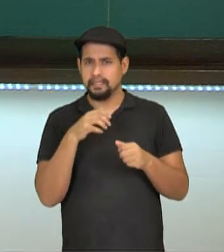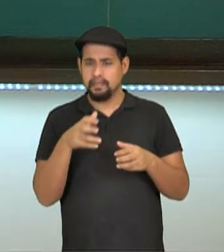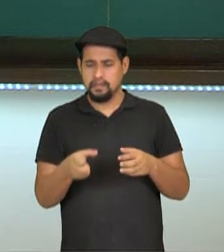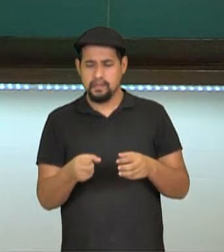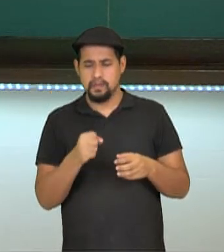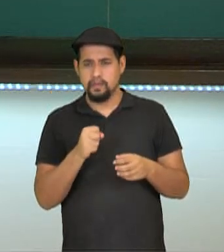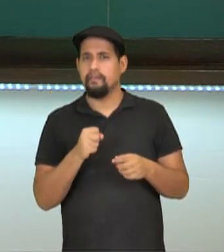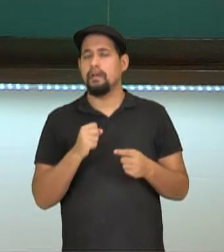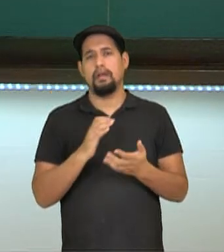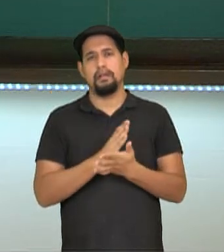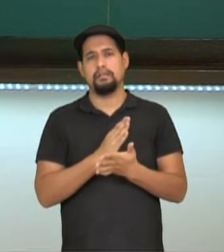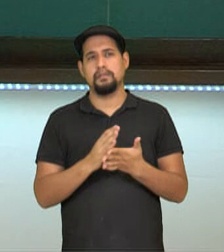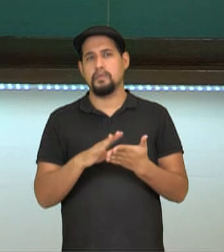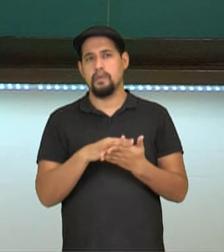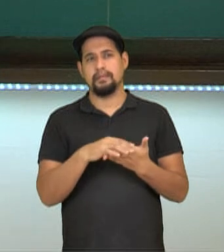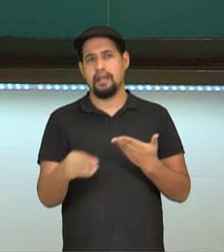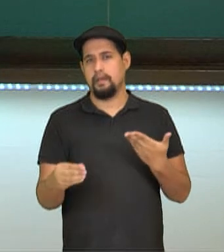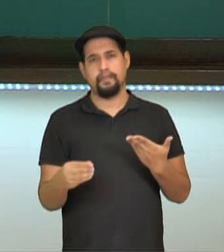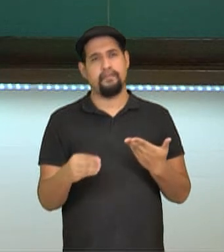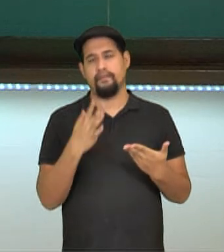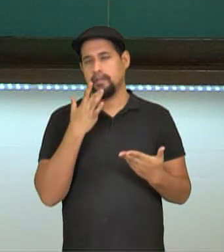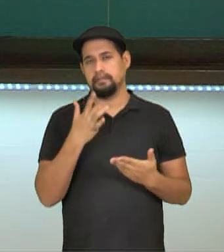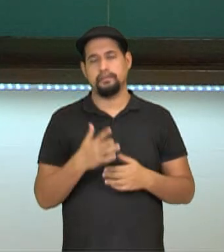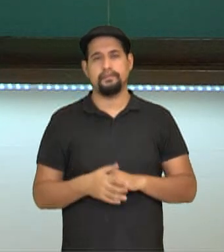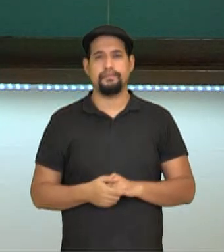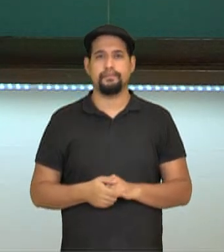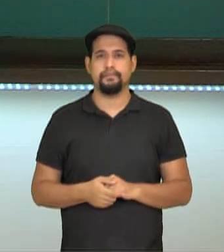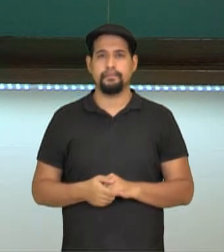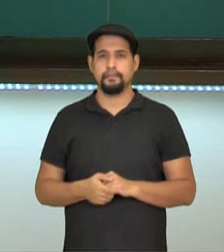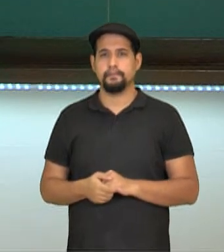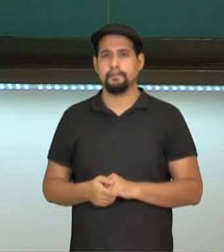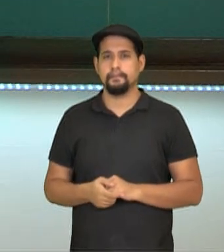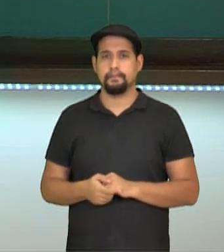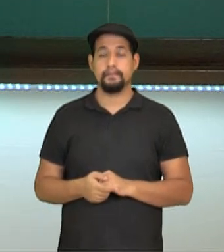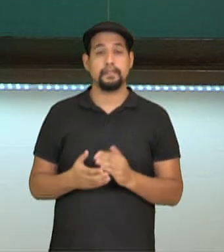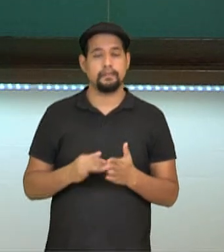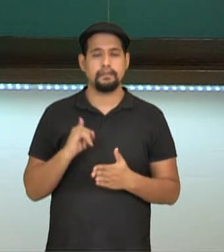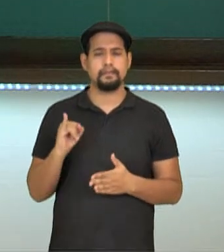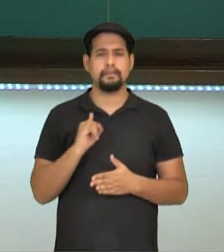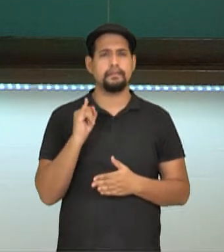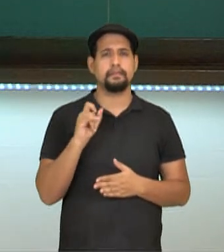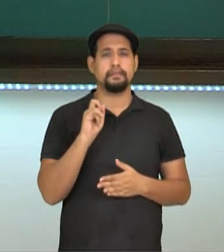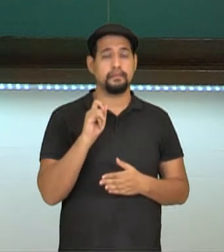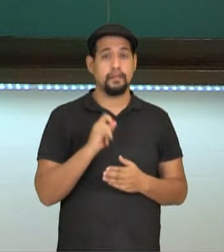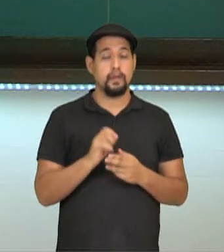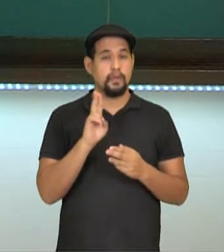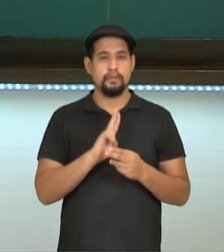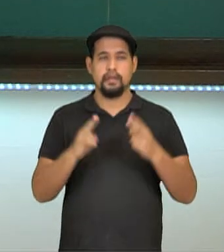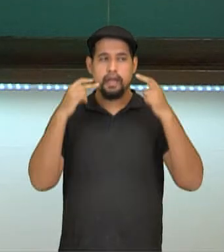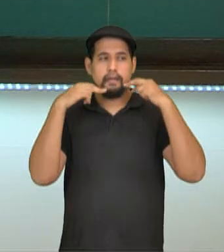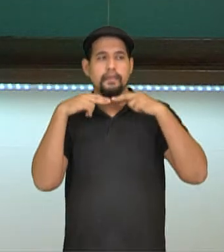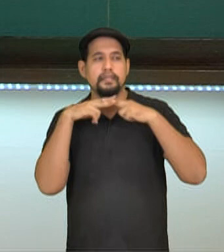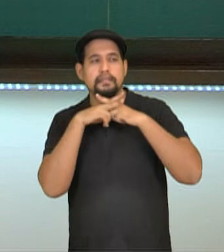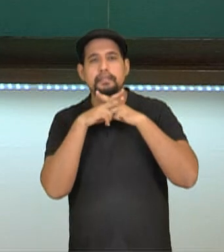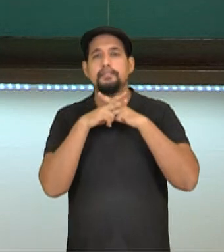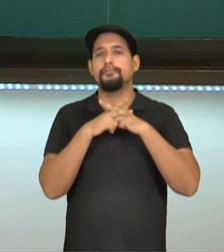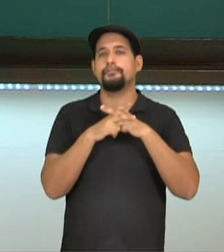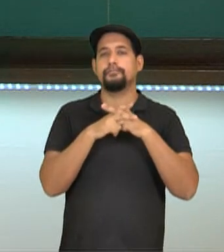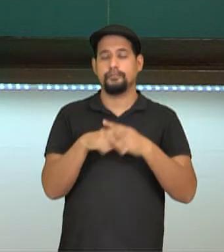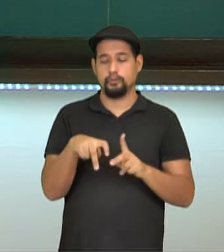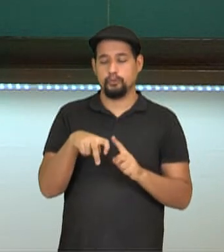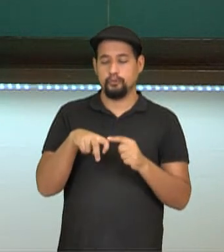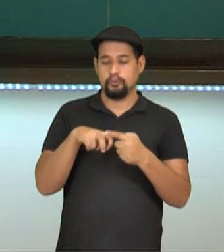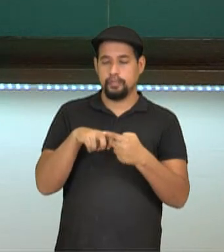luva, pode ser que ele não escape tão fácil da tua mão, tá bom? Então, essencial, capacete,